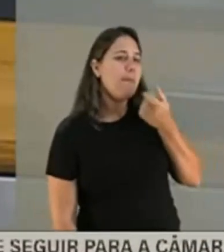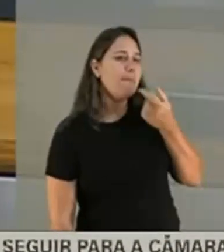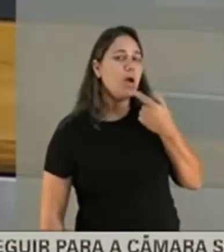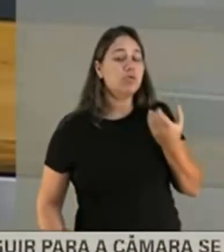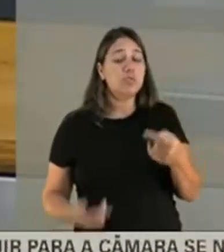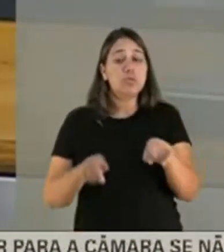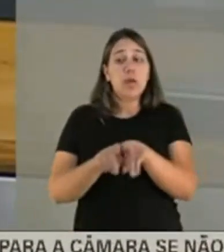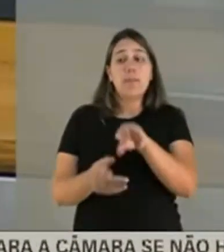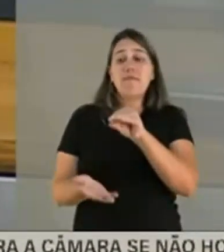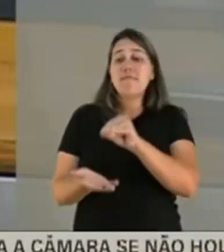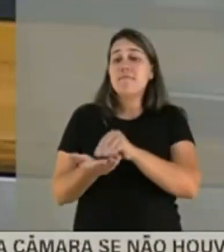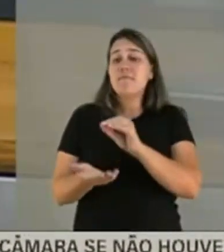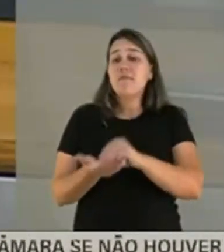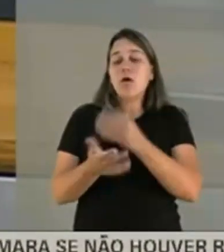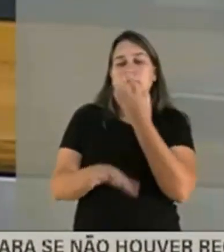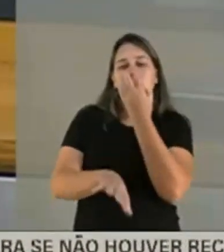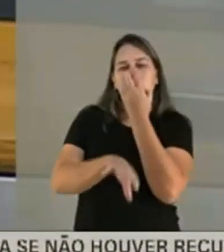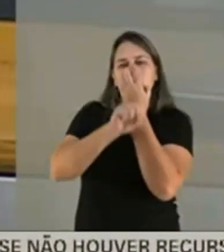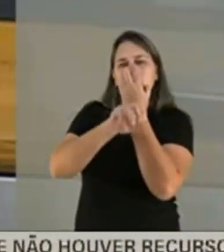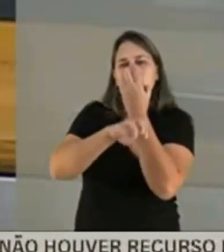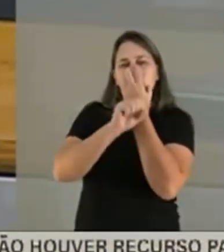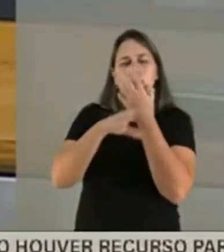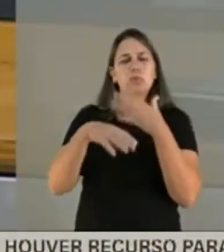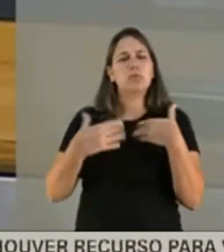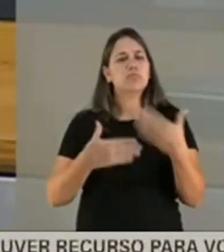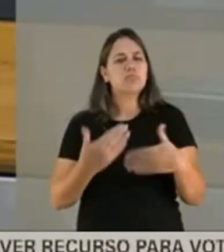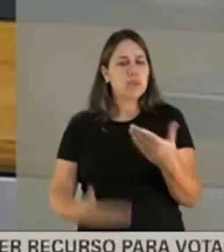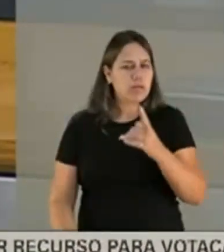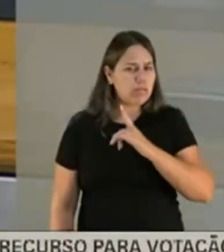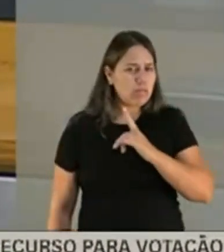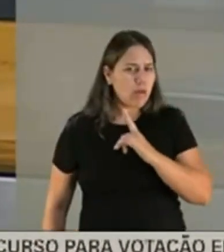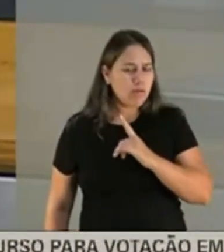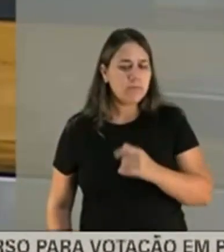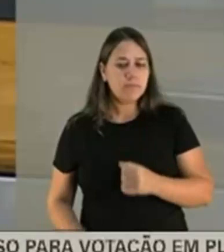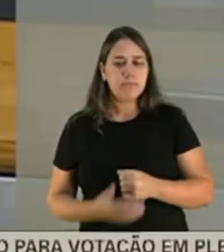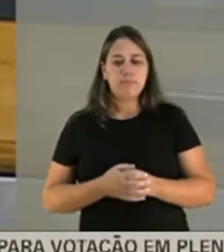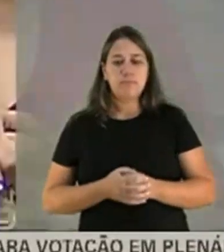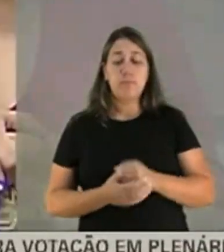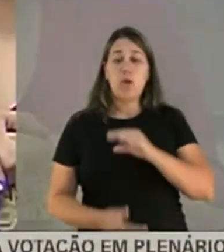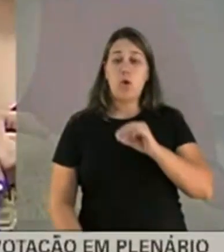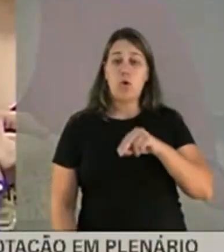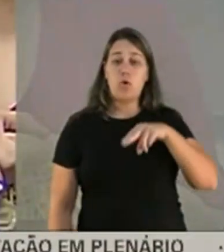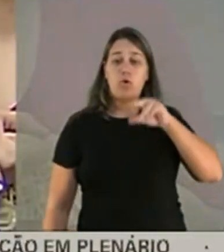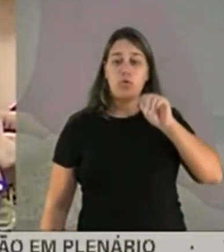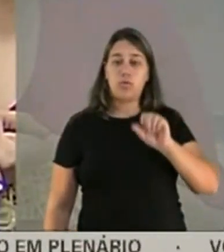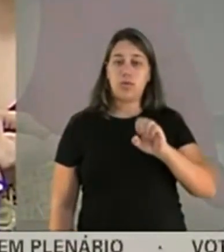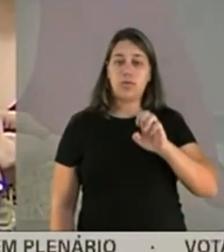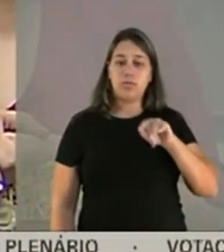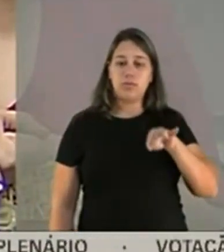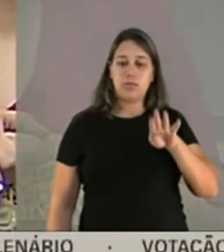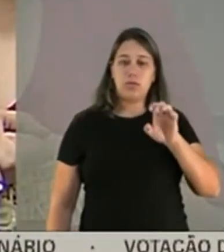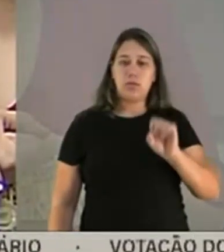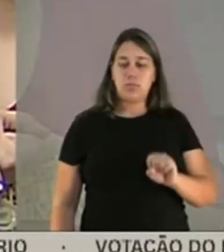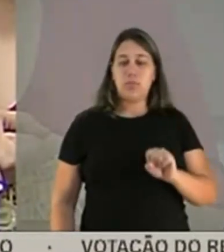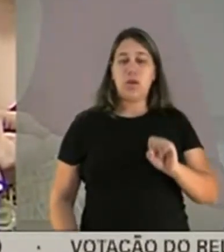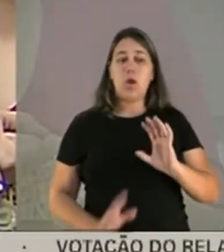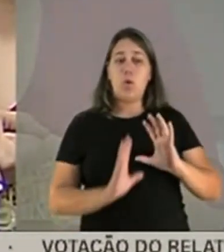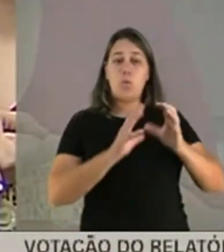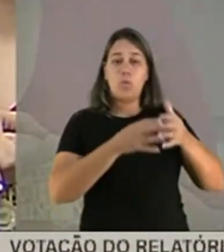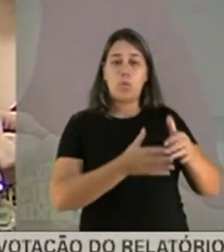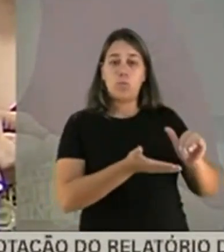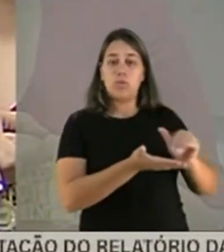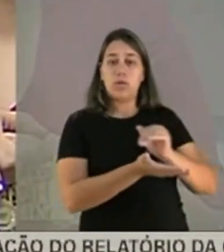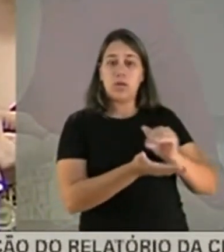de respiradores e por aí vai. Vocês têm? CONASEMS é um colegiado de secretários e secretárias municipais de